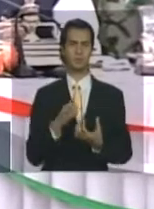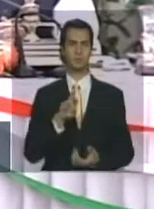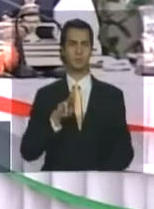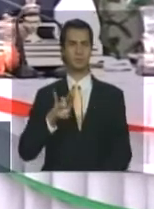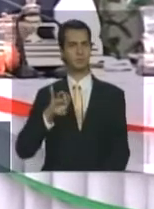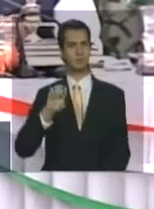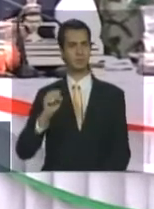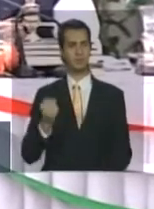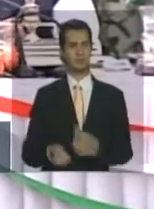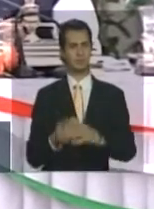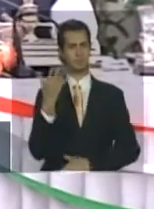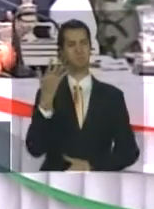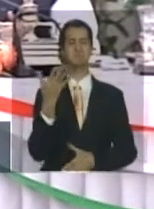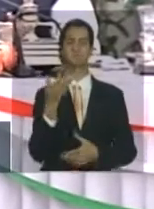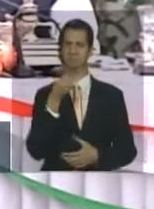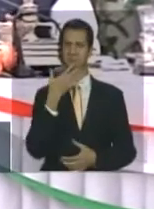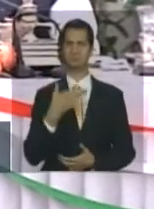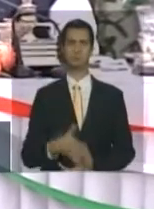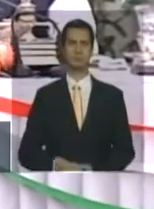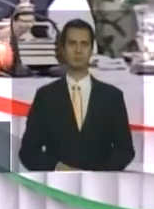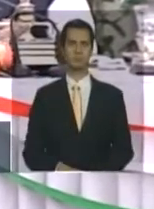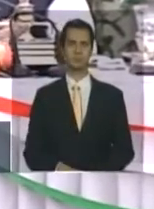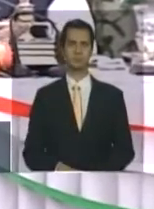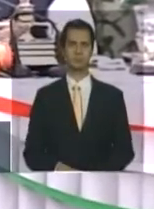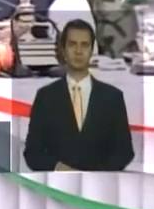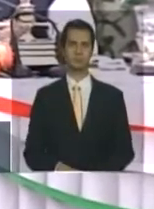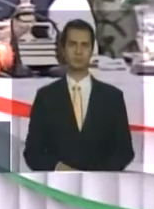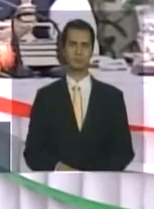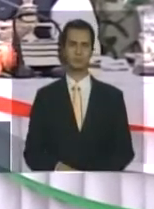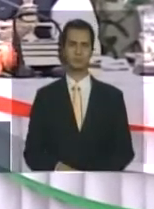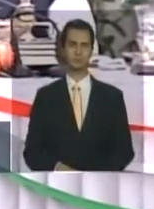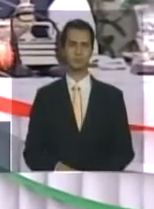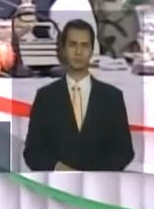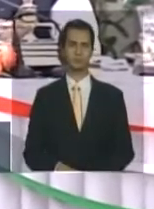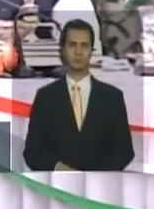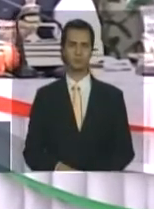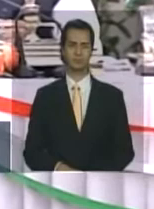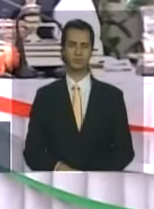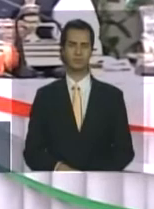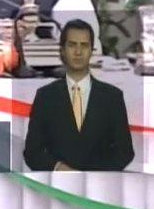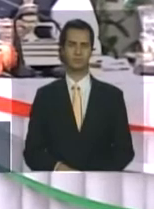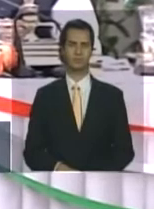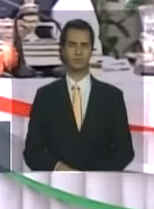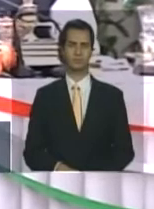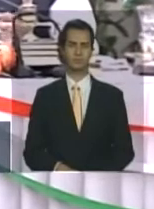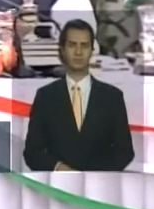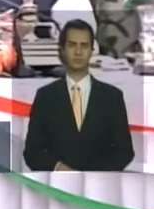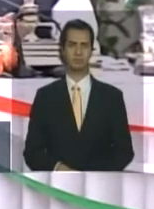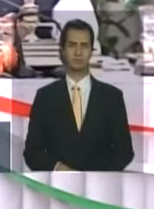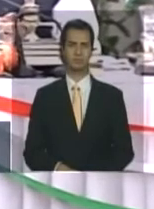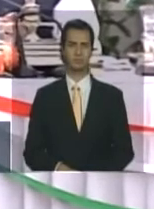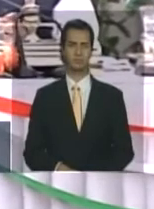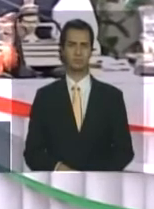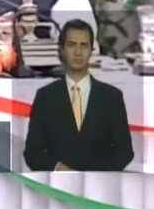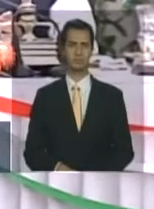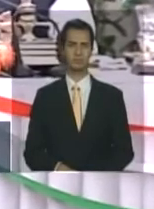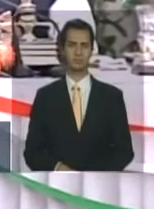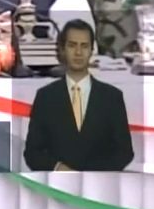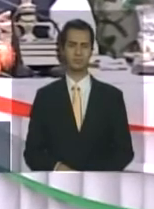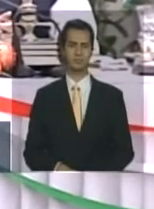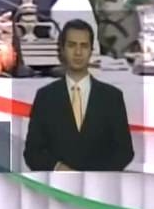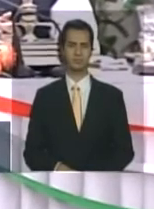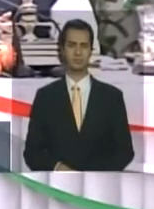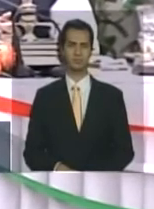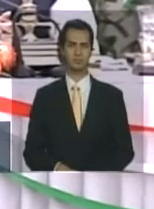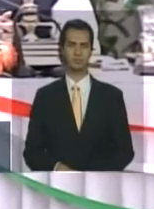like to thank Prime Minister Singh for the outstanding welcome and hospitality extended to me and the Brazilian delegation, and once again, congratulations for the